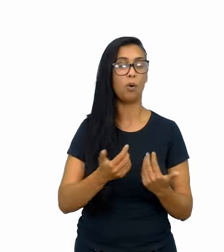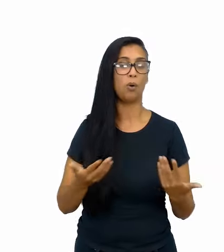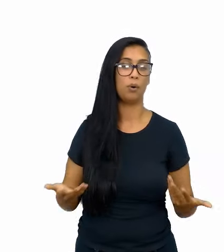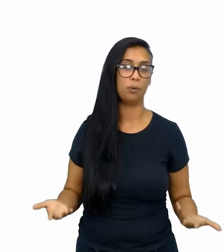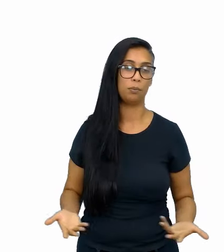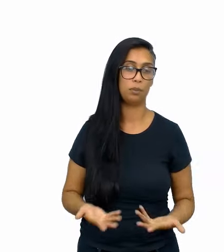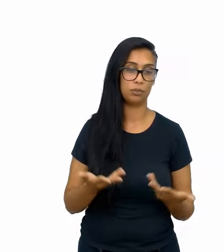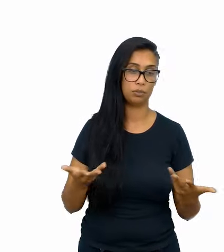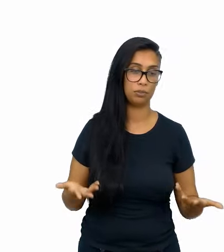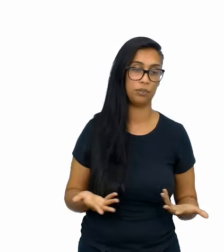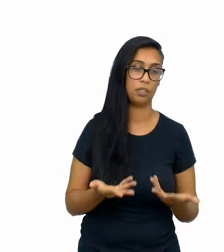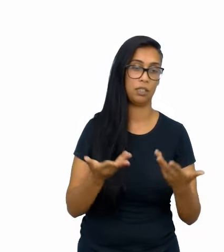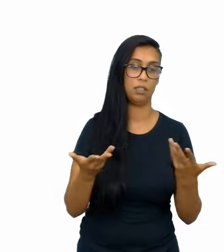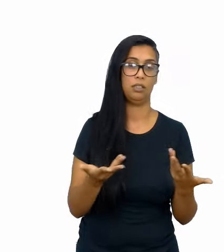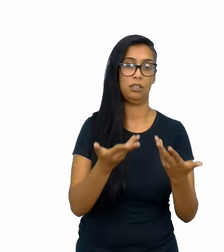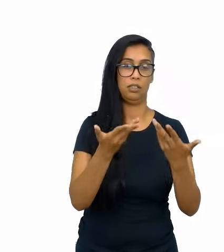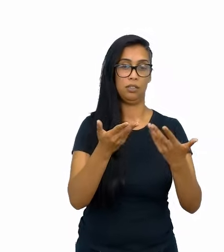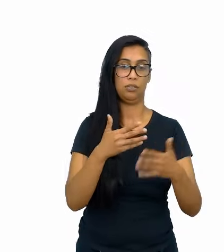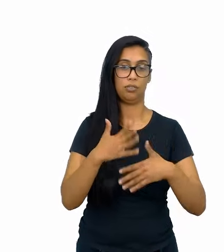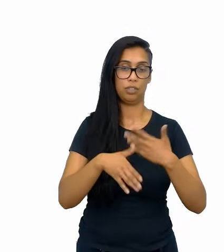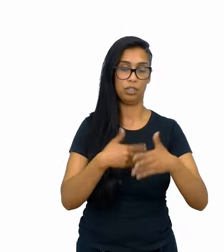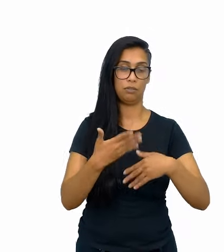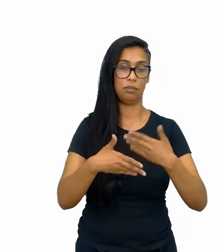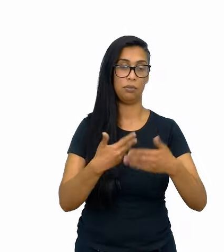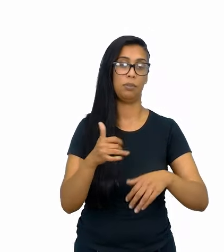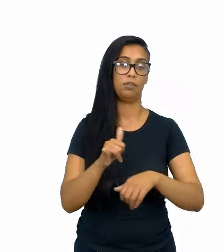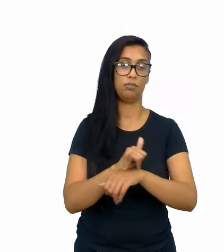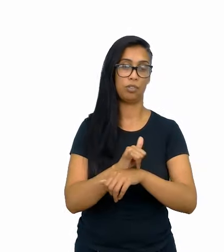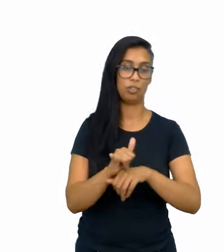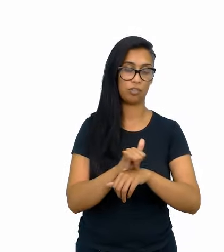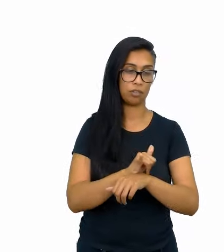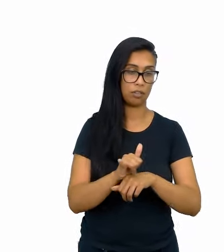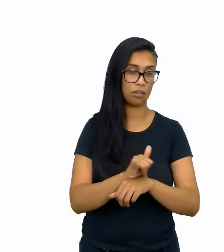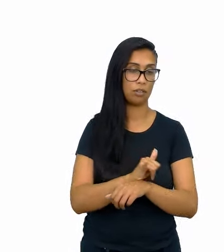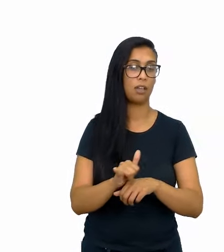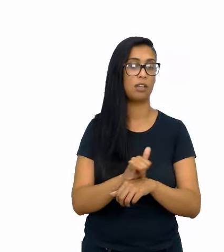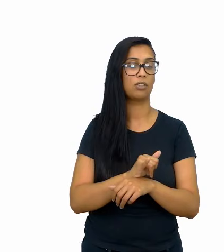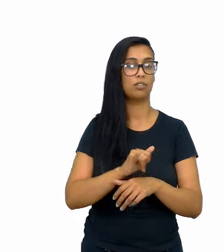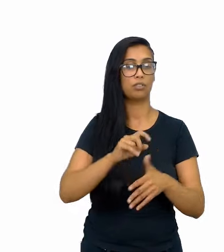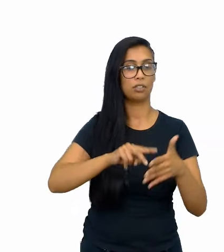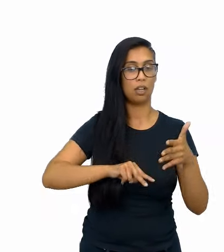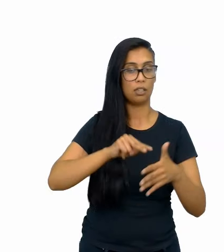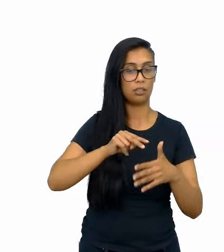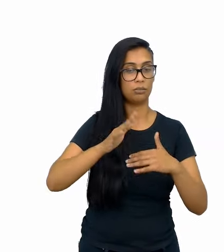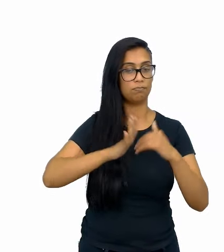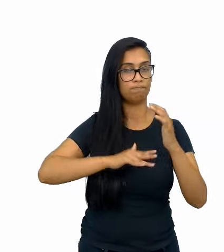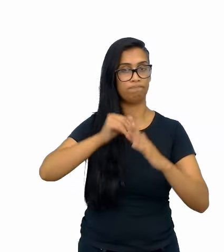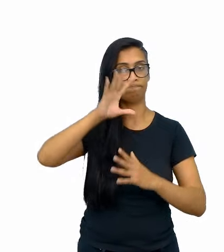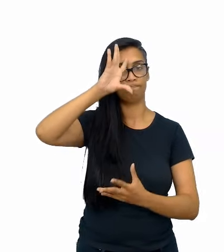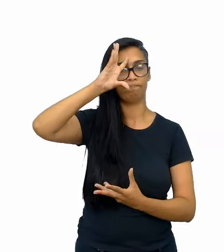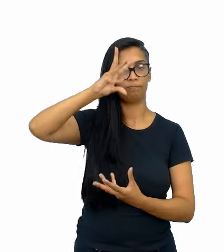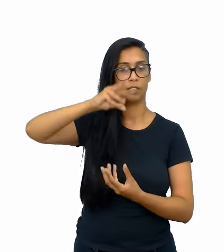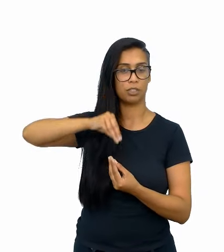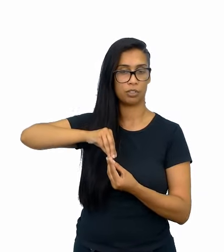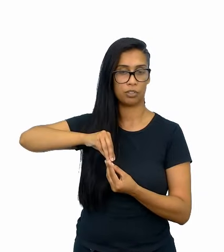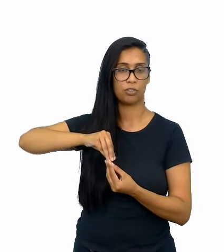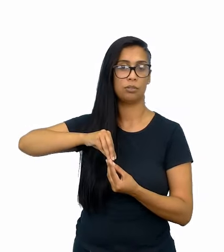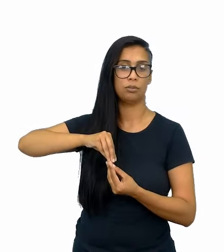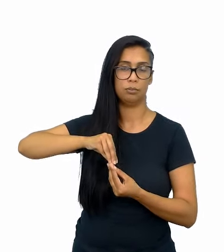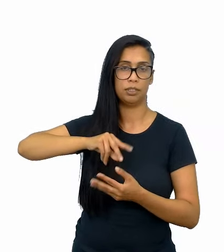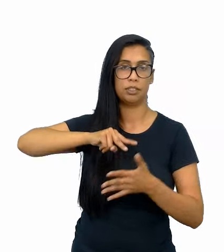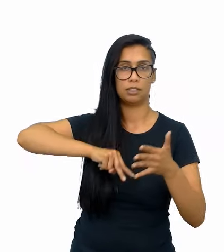situações, analisando os aspectos, no caso dessa sequência dos relatos, né, e tudo isso sempre